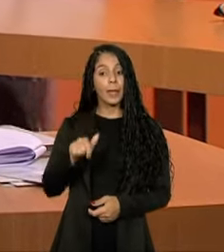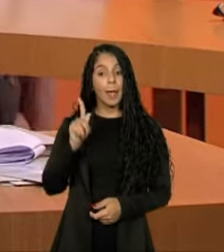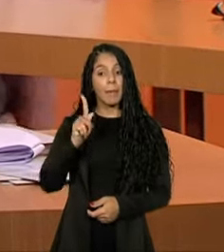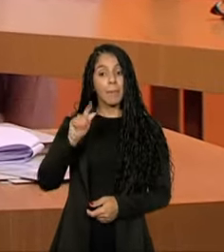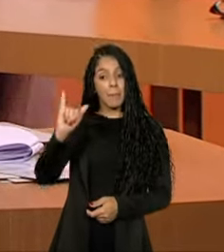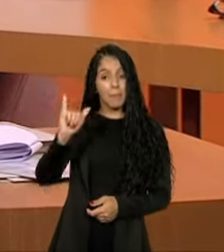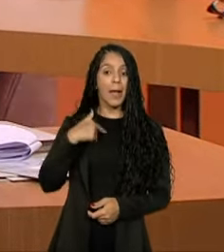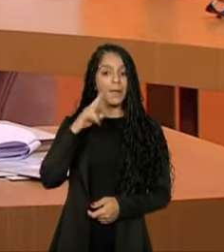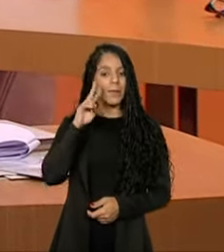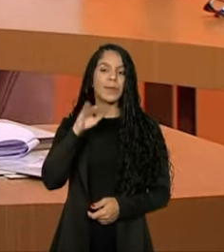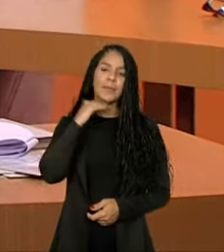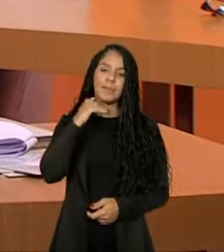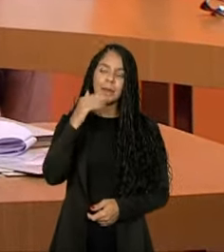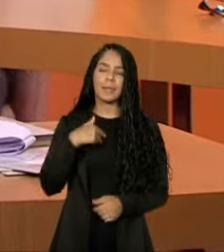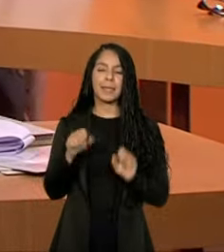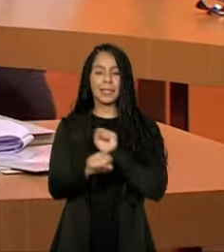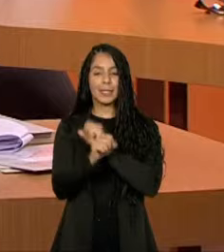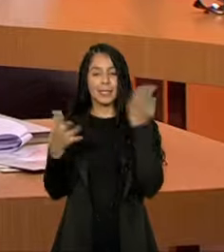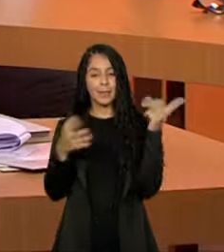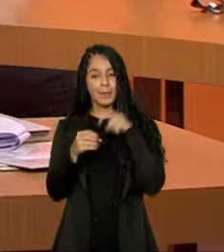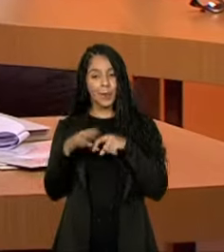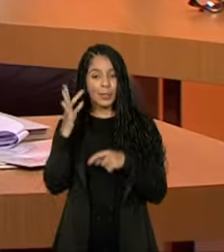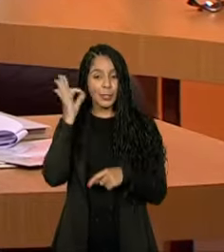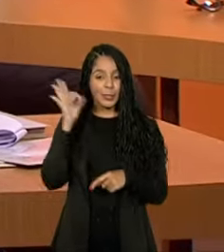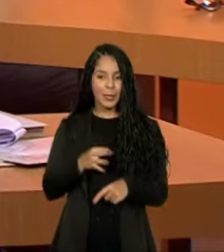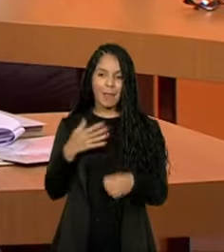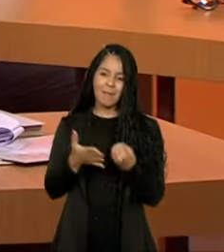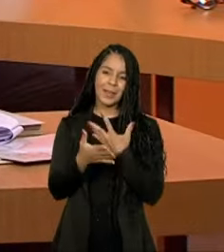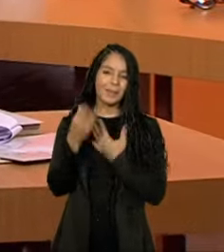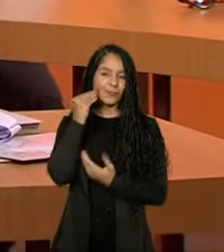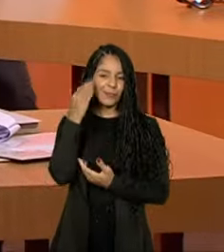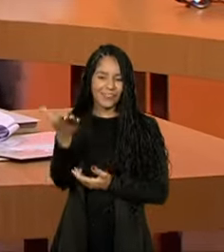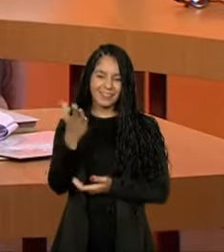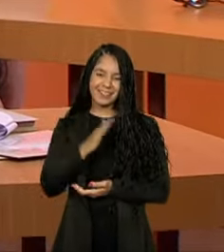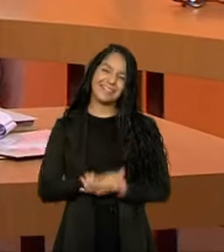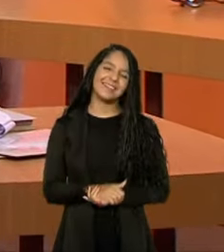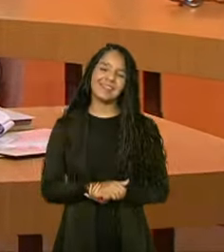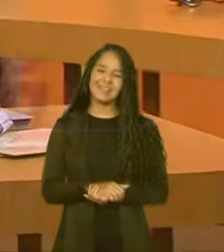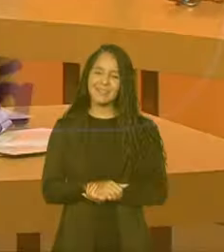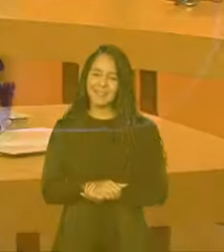papo daqui, né? O Sem Censura volta já, já. Manda sua mensagem. Beijo. Mua!